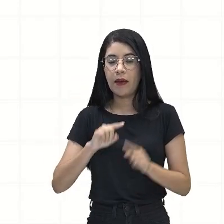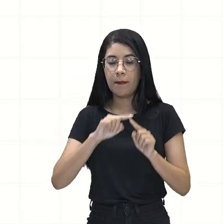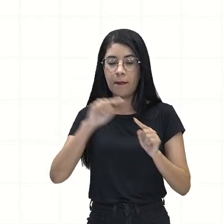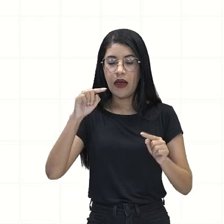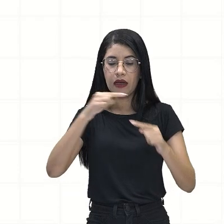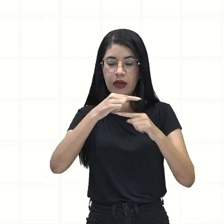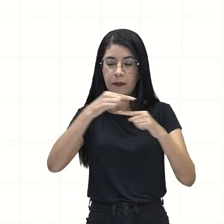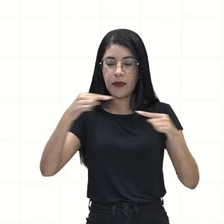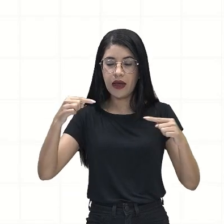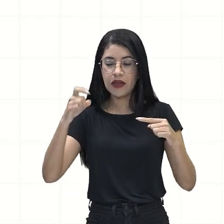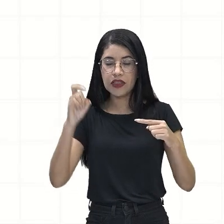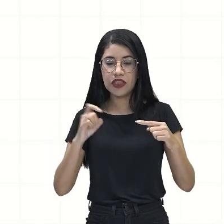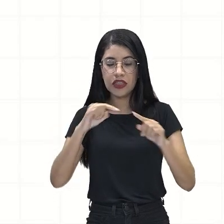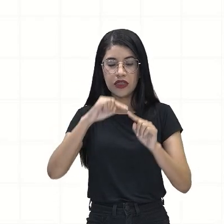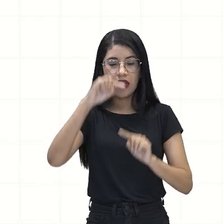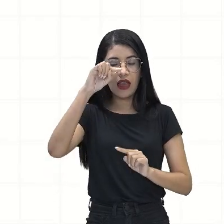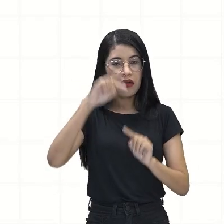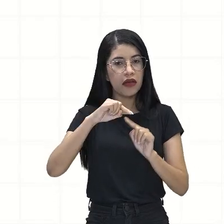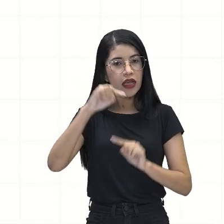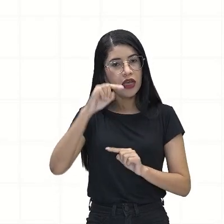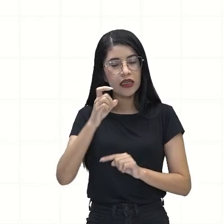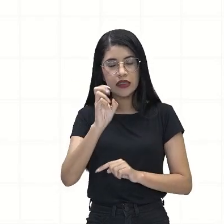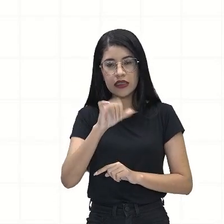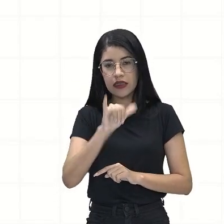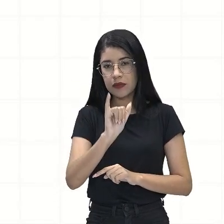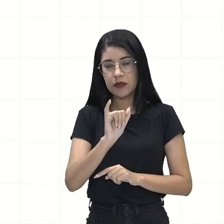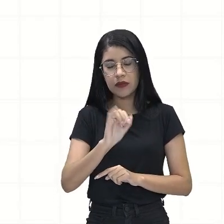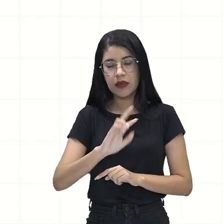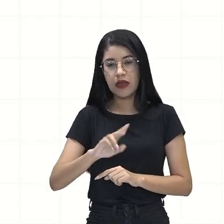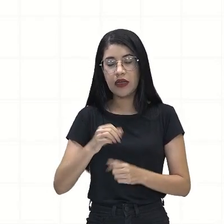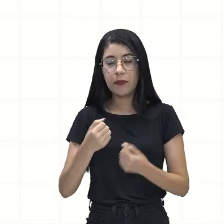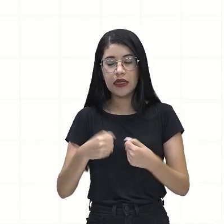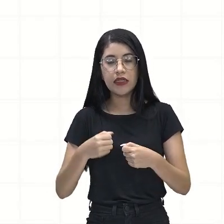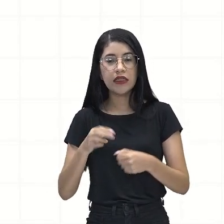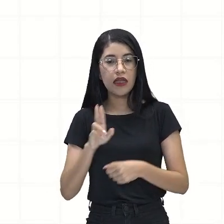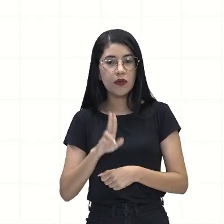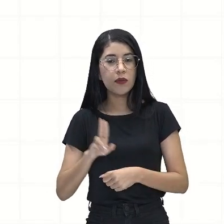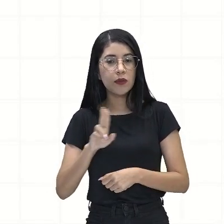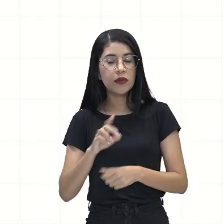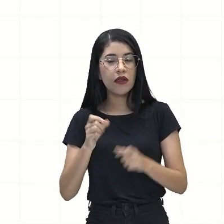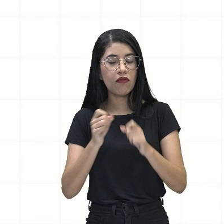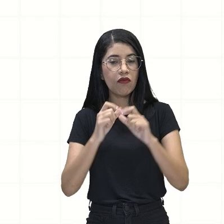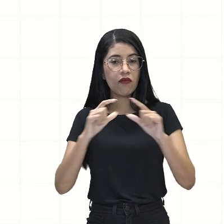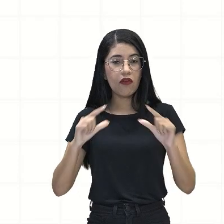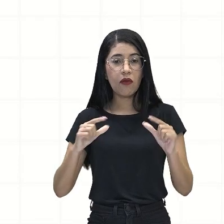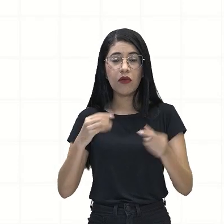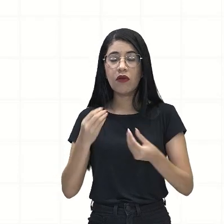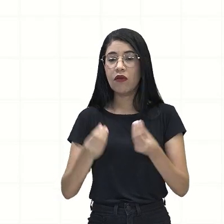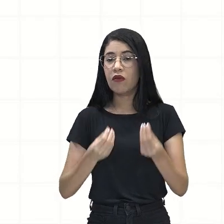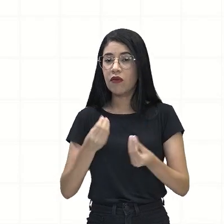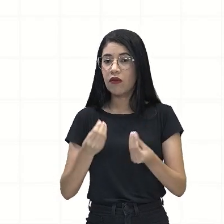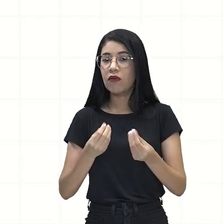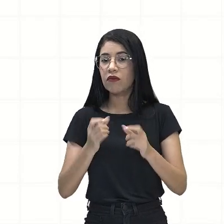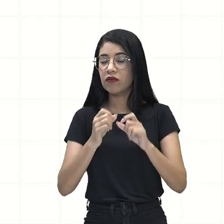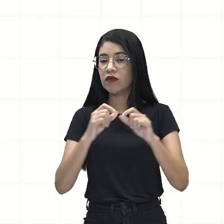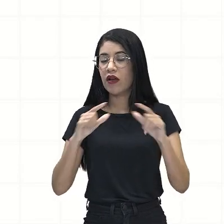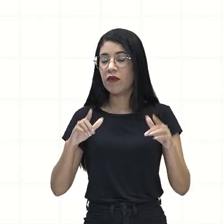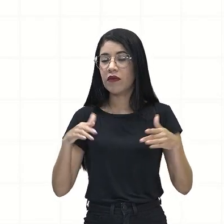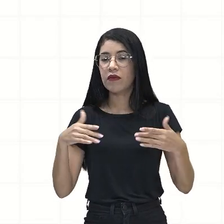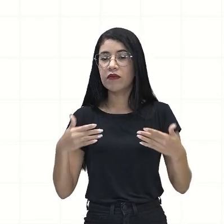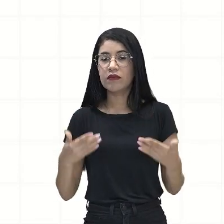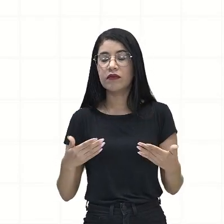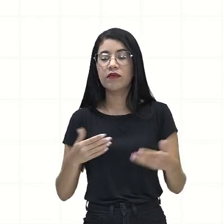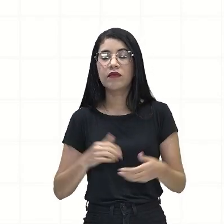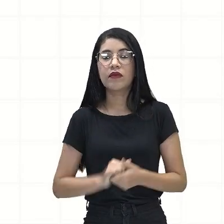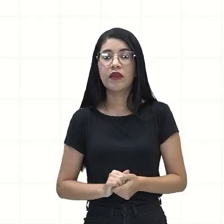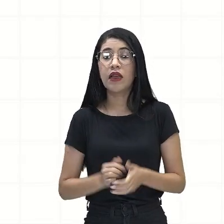nem a x, nem a y, a gente vai utilizar a fórmula, né? Então, qual vai ser a fórmula? Olha só, primeiro eu tenho